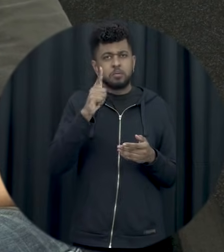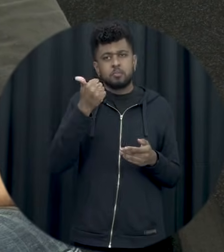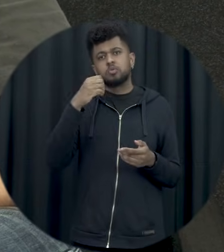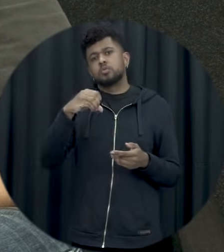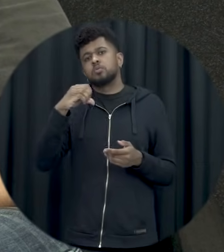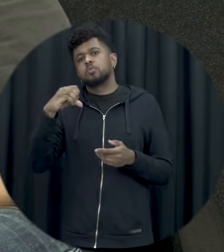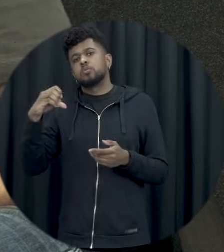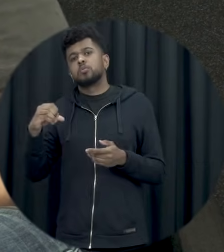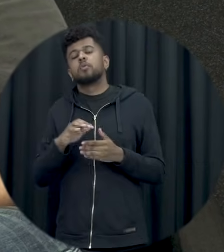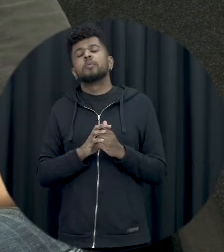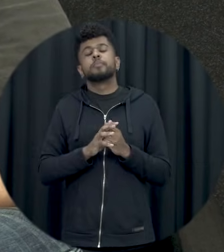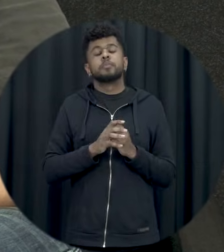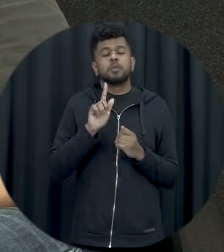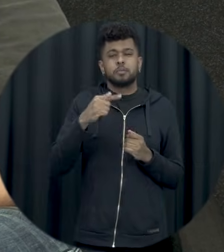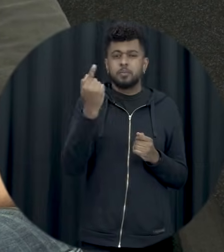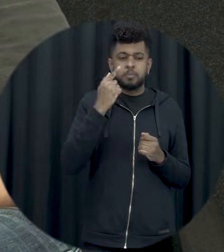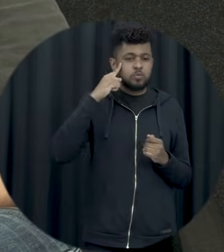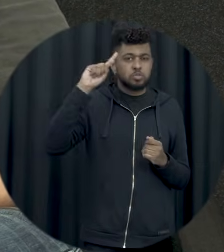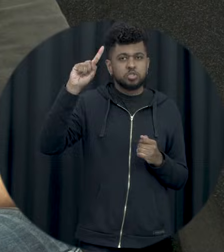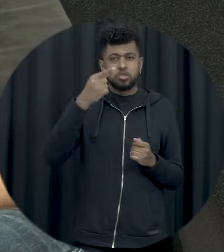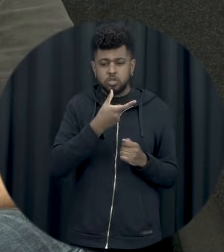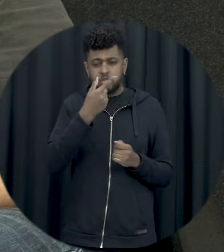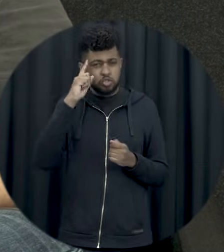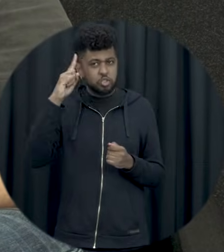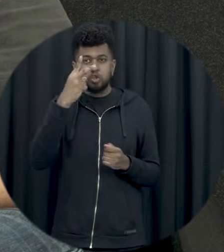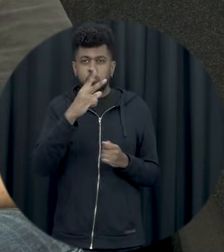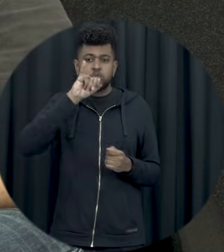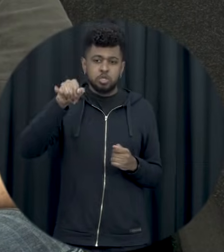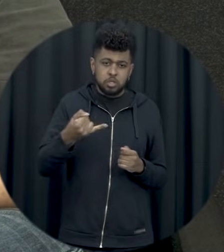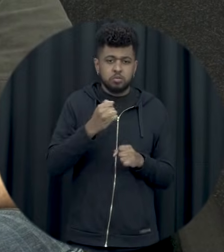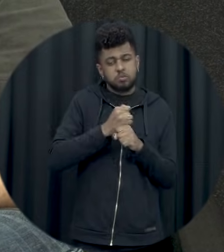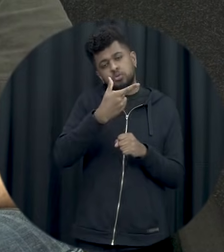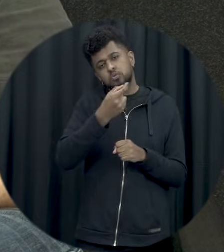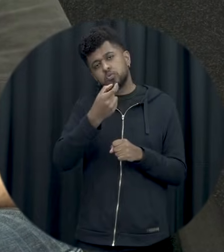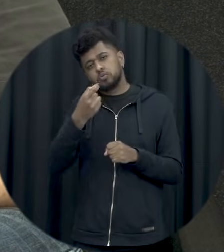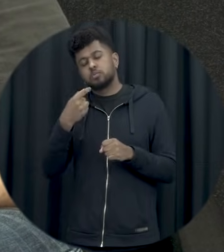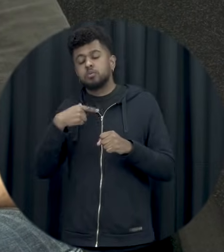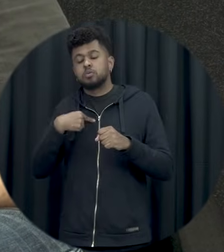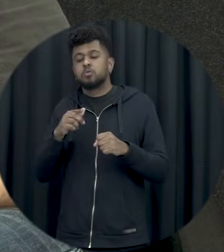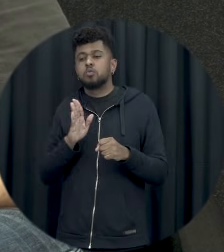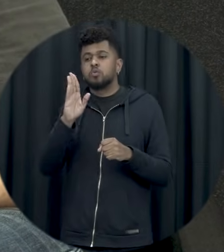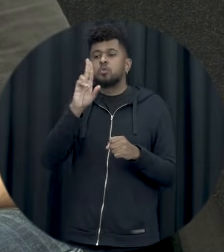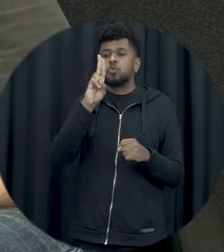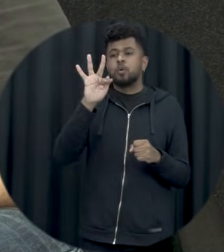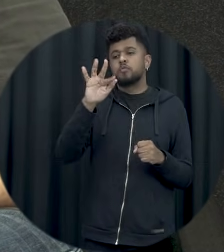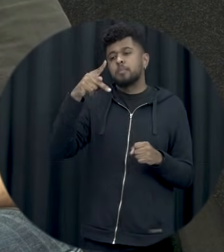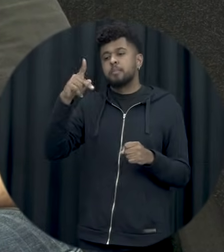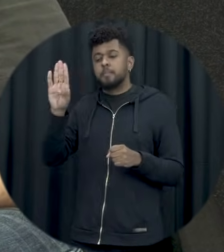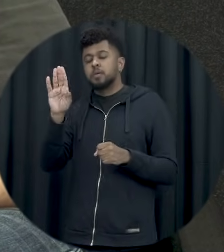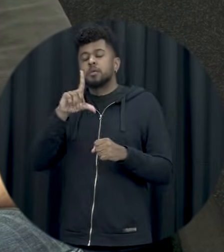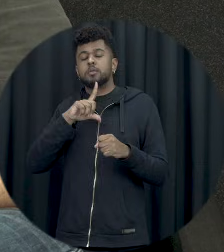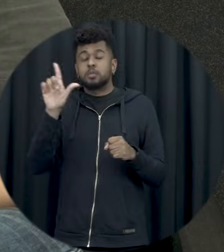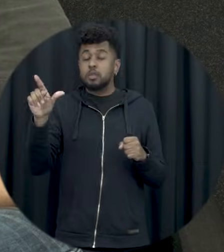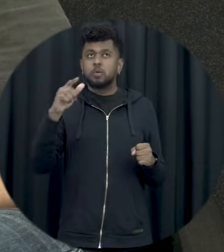aí, primeiro dia útil de 2000, 12 de janeiro de 2000, eu fui contratado, tomei posse na UFPB. Então, de 2000